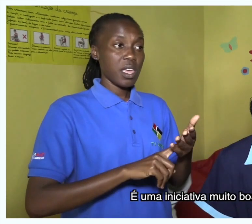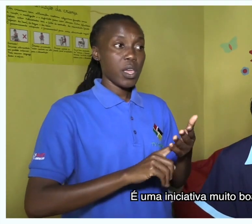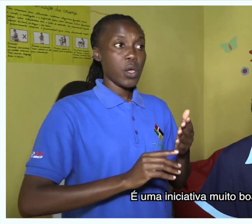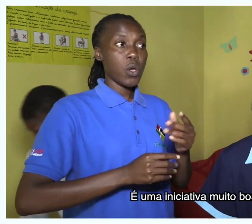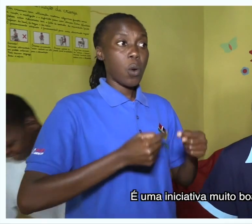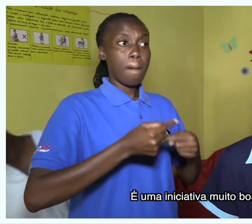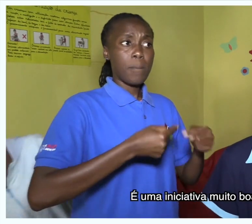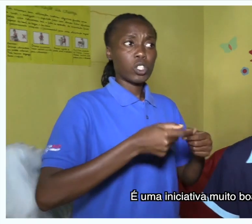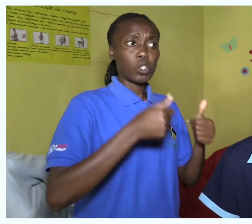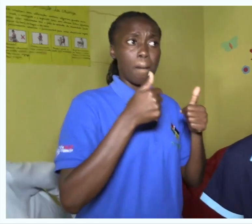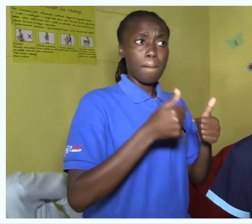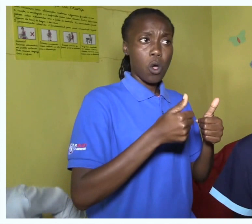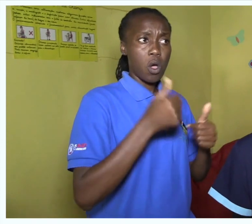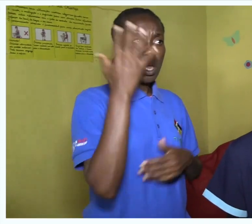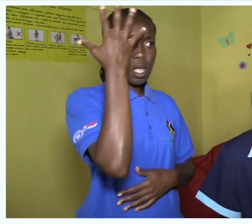boa, bonita.